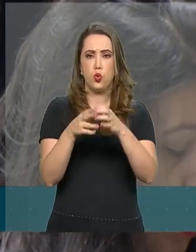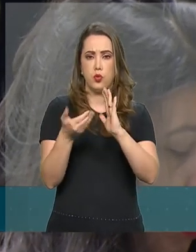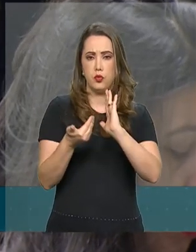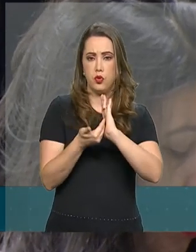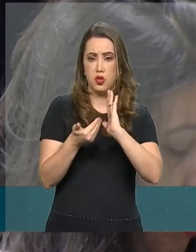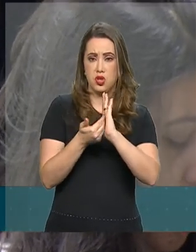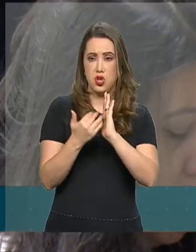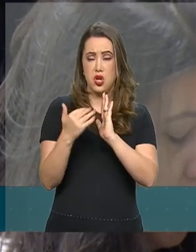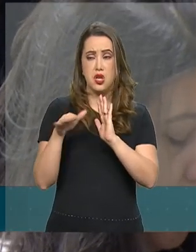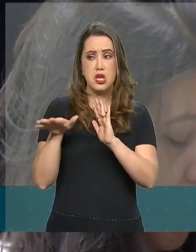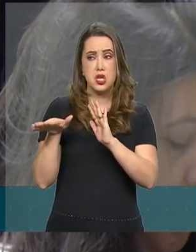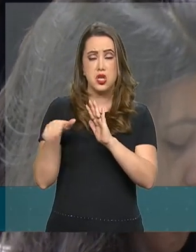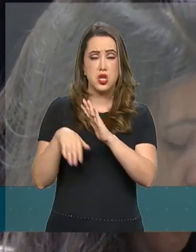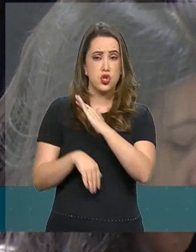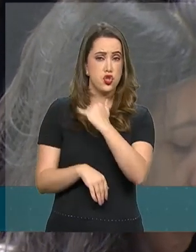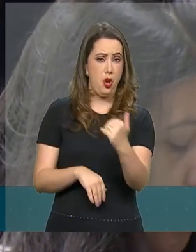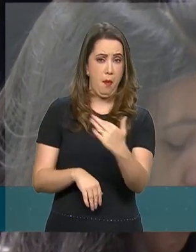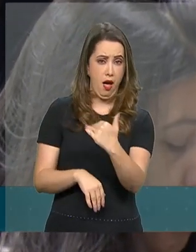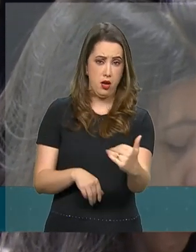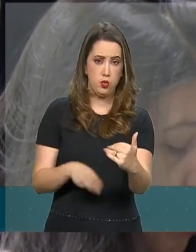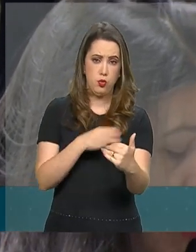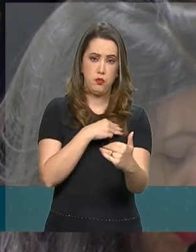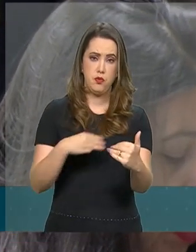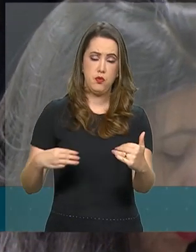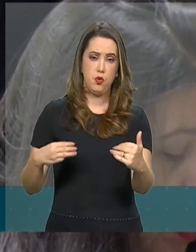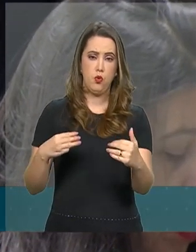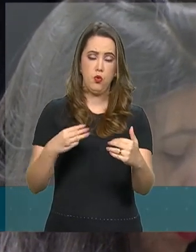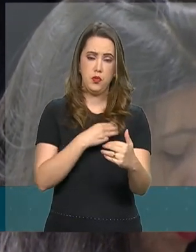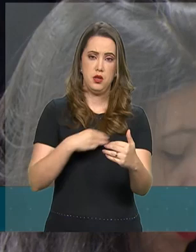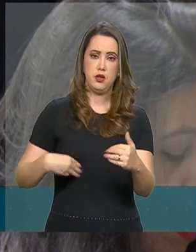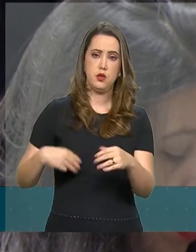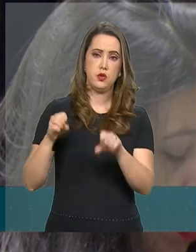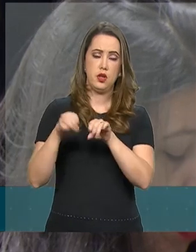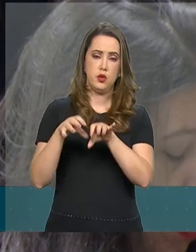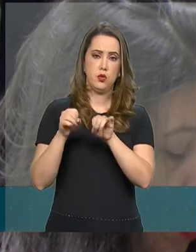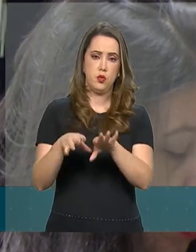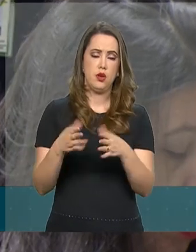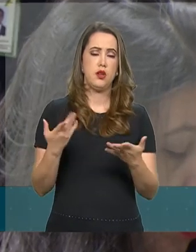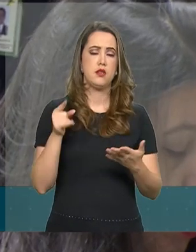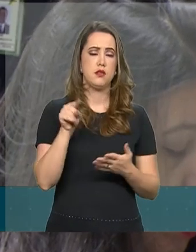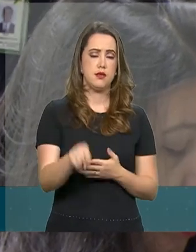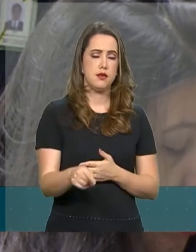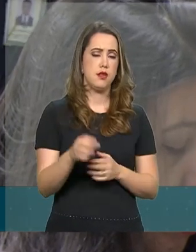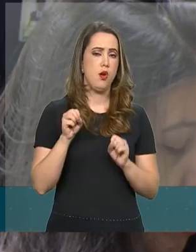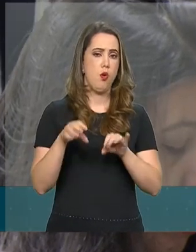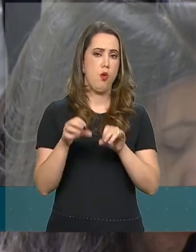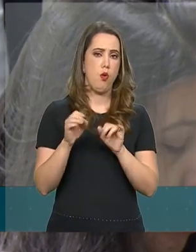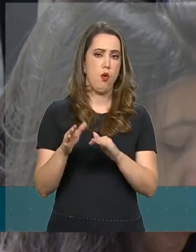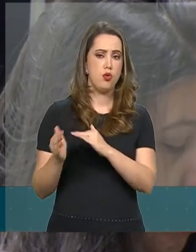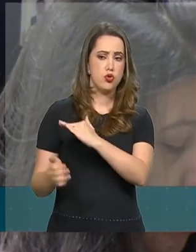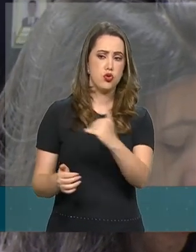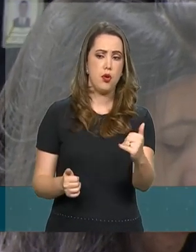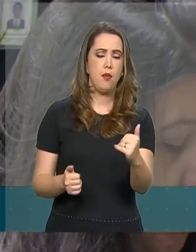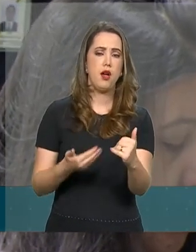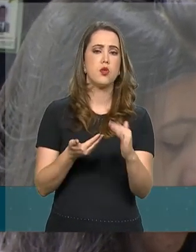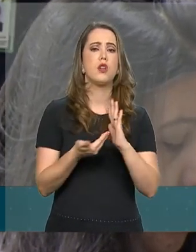já é só o psl eo novo orientar um contra a convocação eu queria saber como é que o governo avalia neste